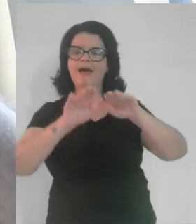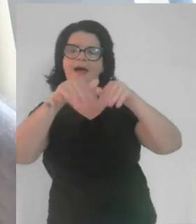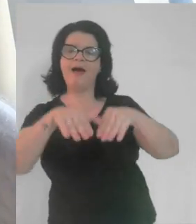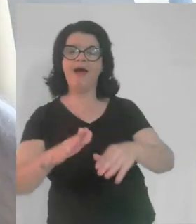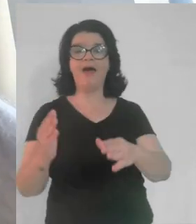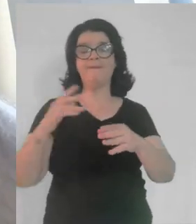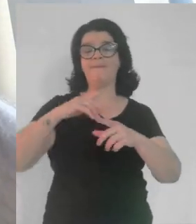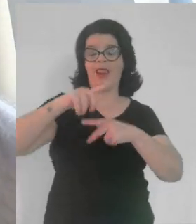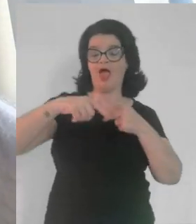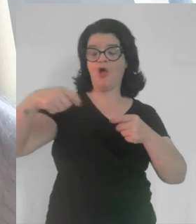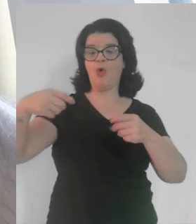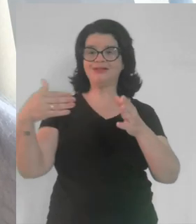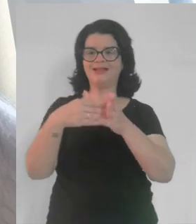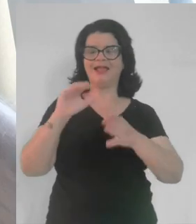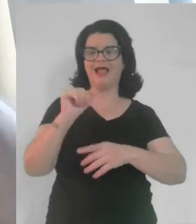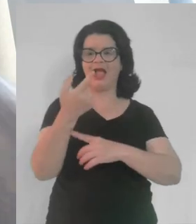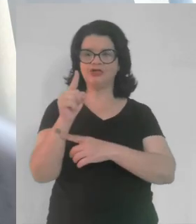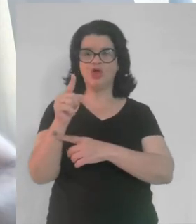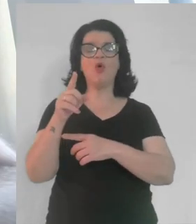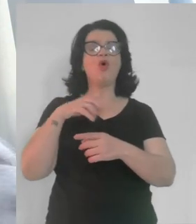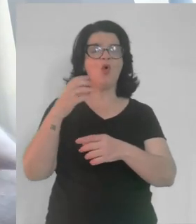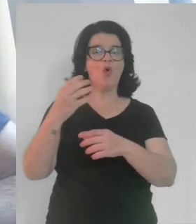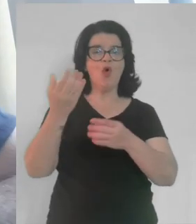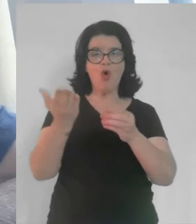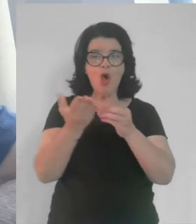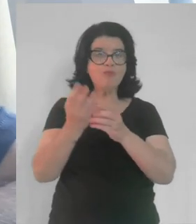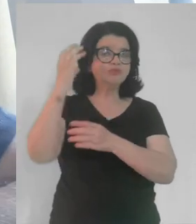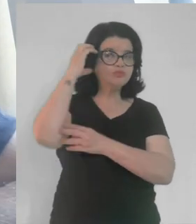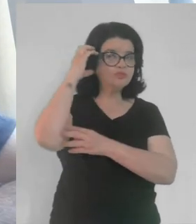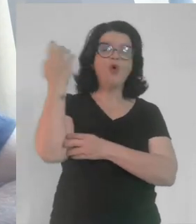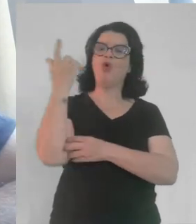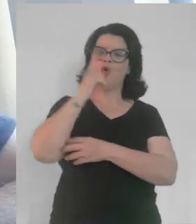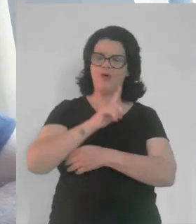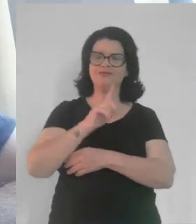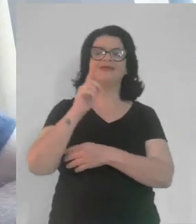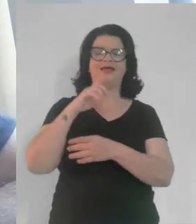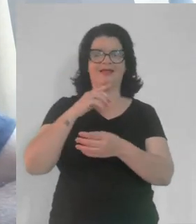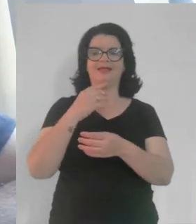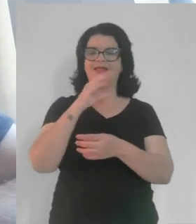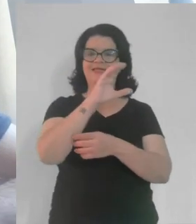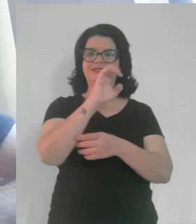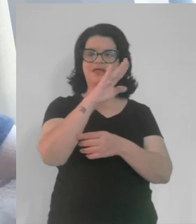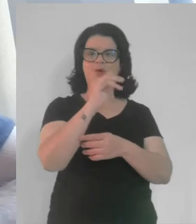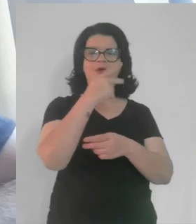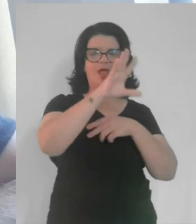Cascão, que colocando o copo no ouvido consegue escutar a mensagem transmitida por